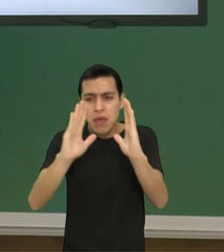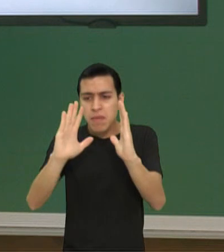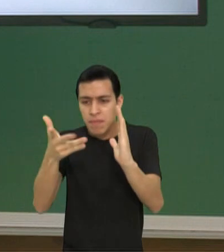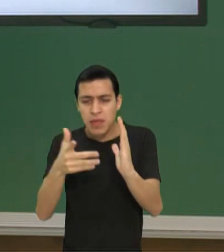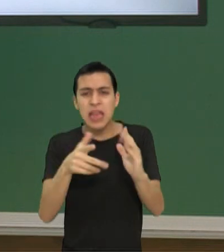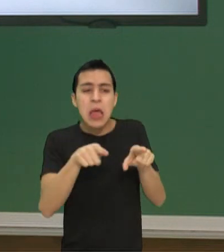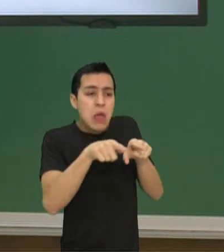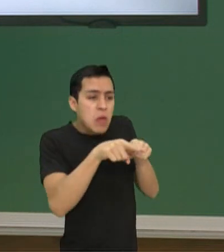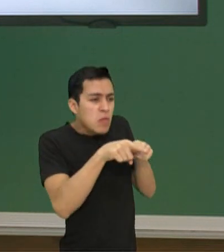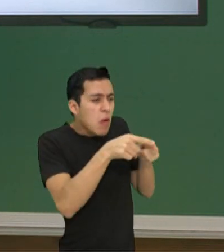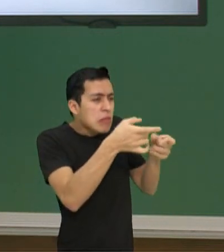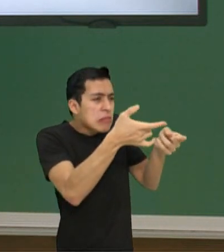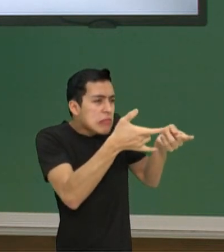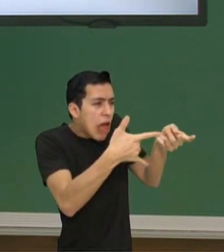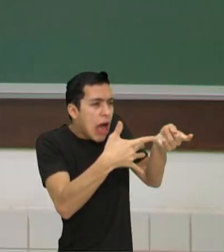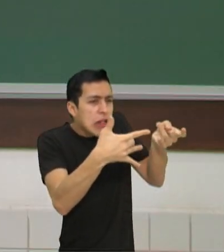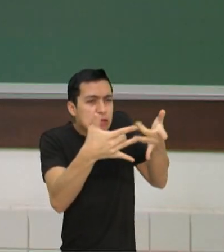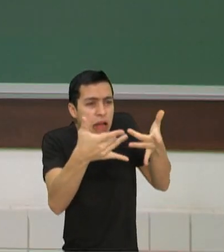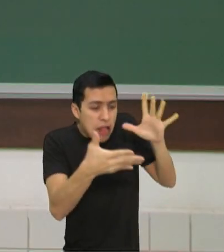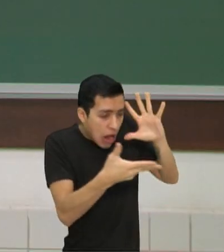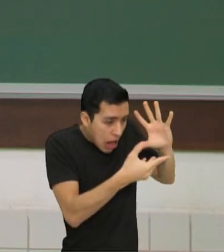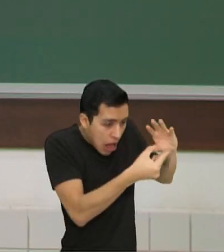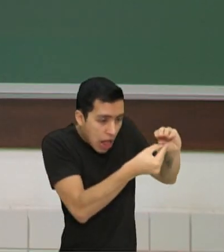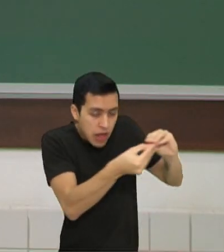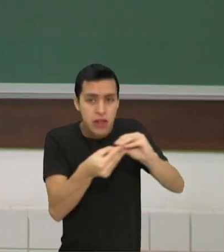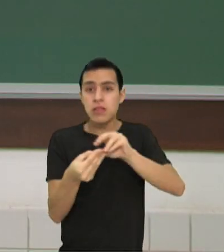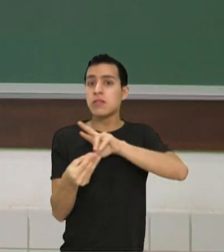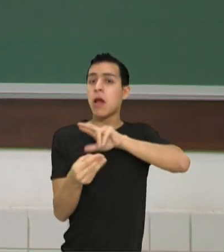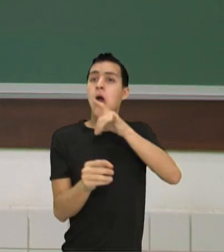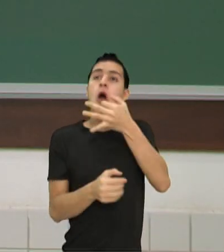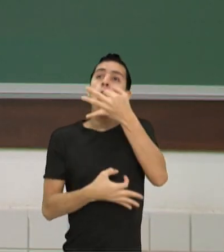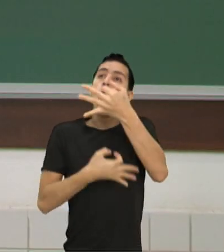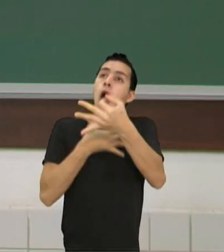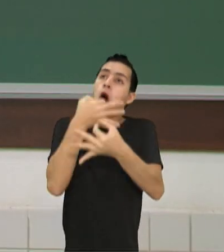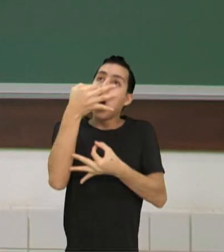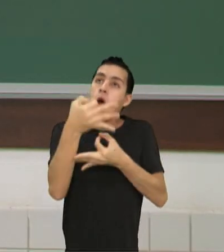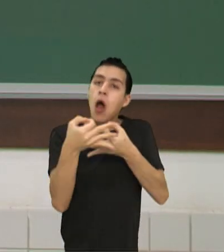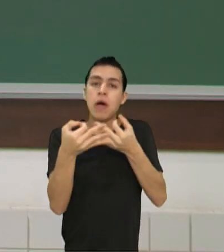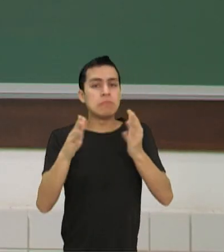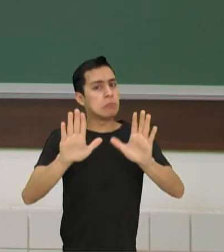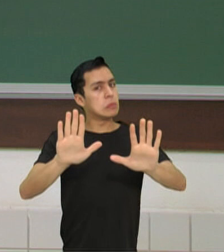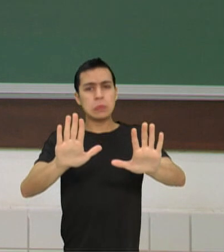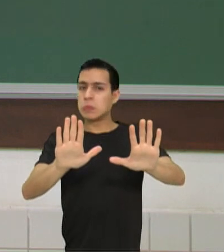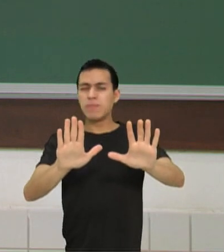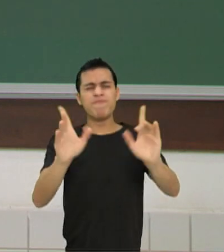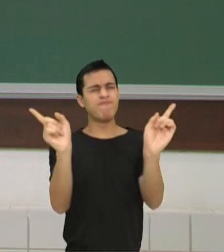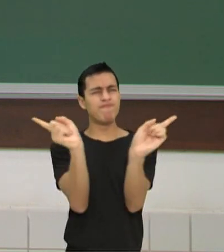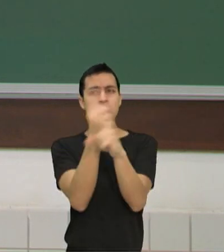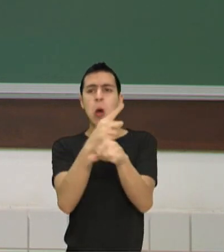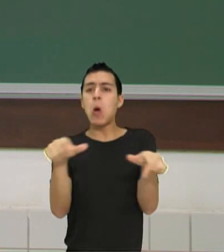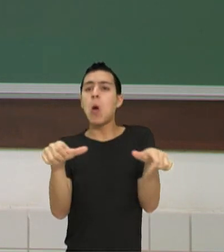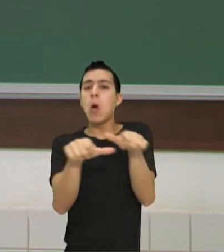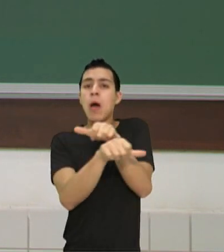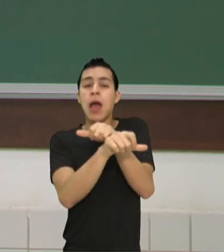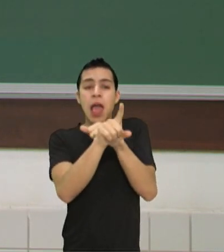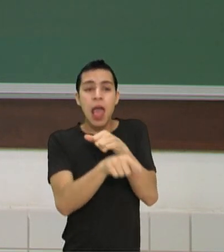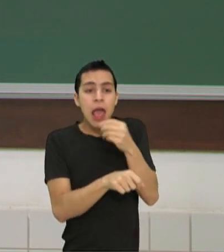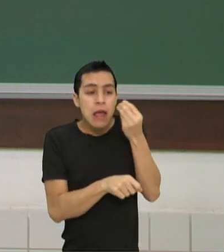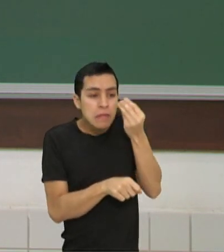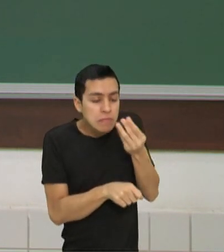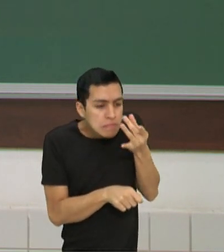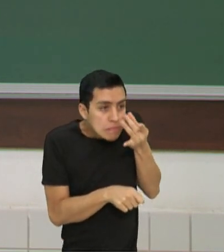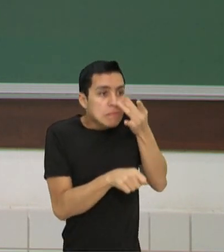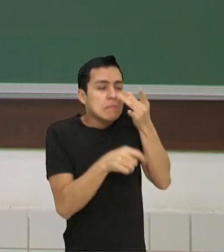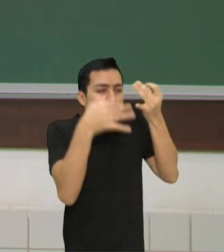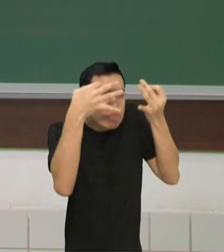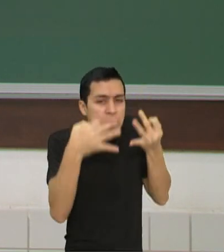os vestígios. Então, meu caro, não é opinião aqui que eu estou te dando, muito pelo contrário, é experimento científico. A